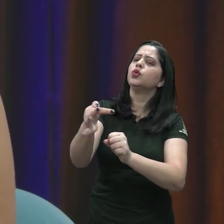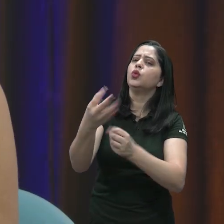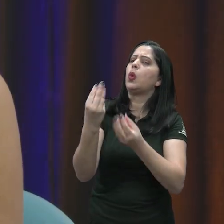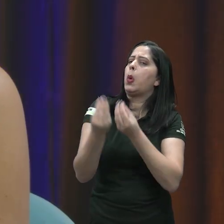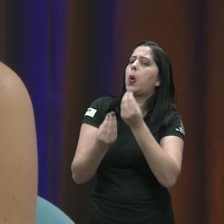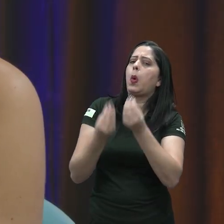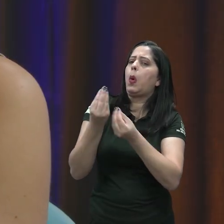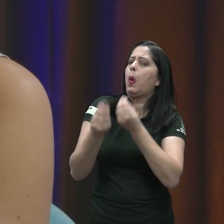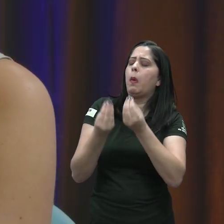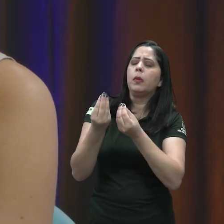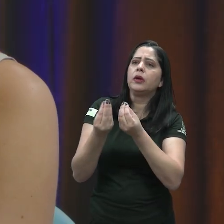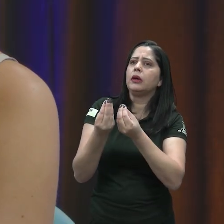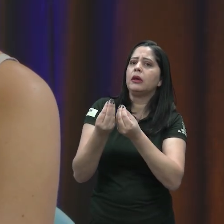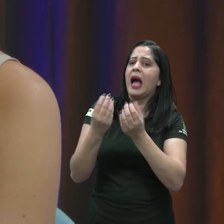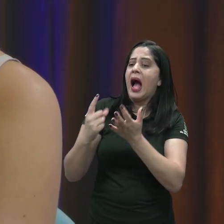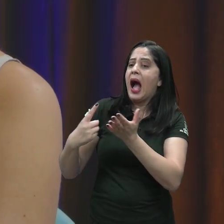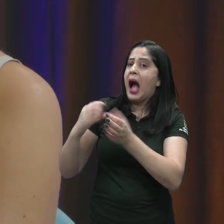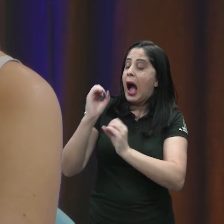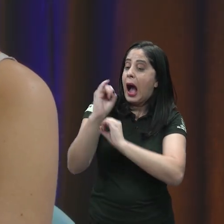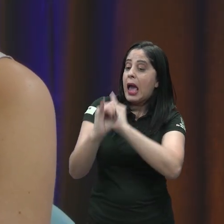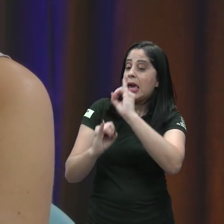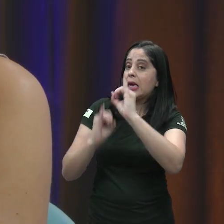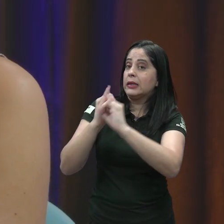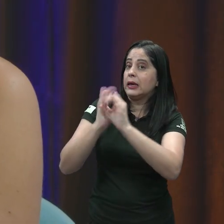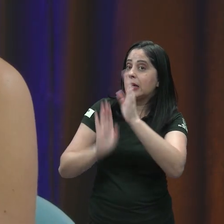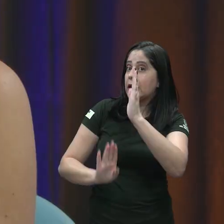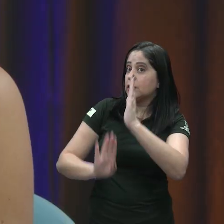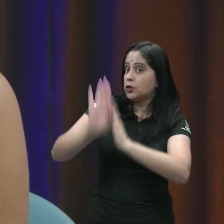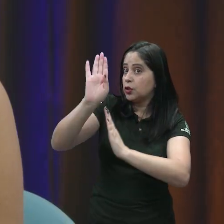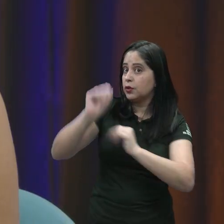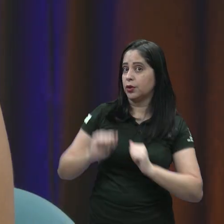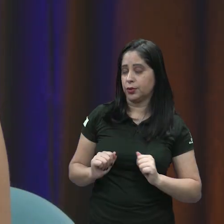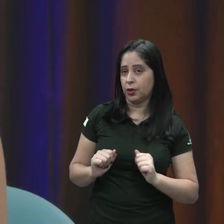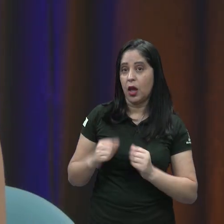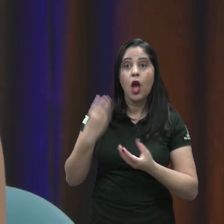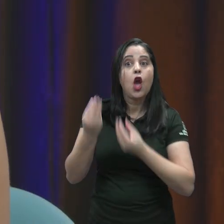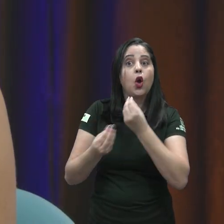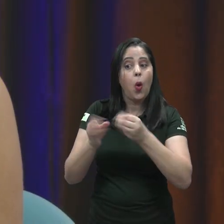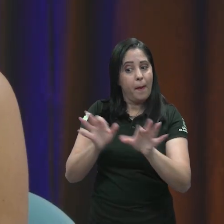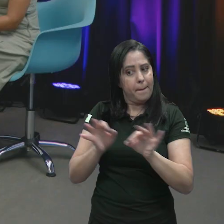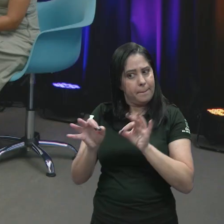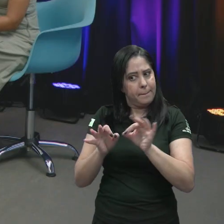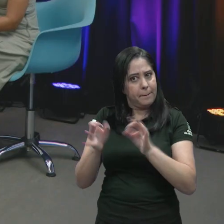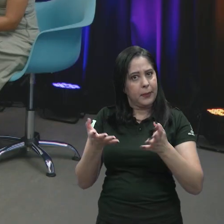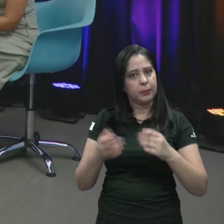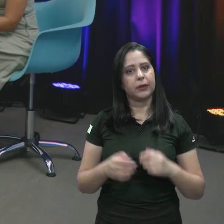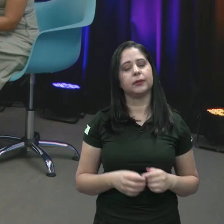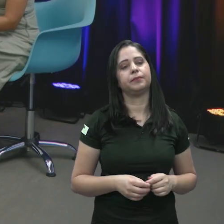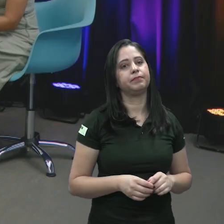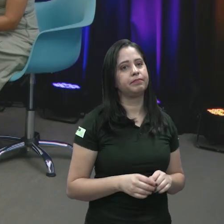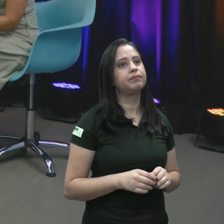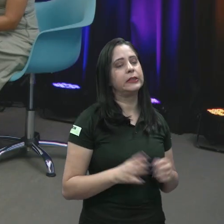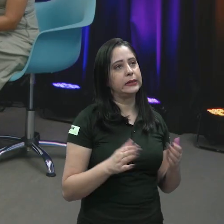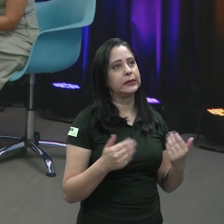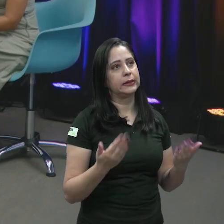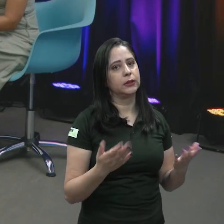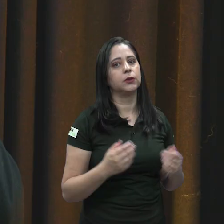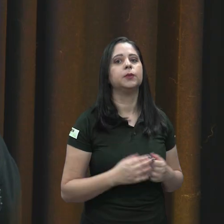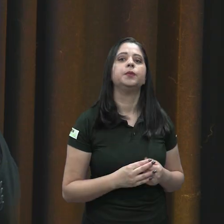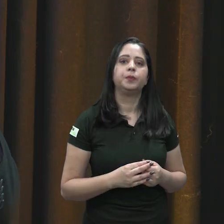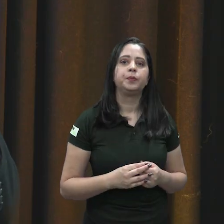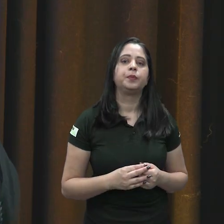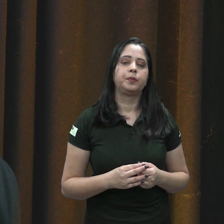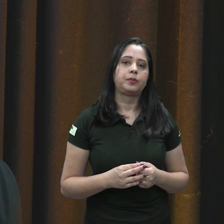esse movimento. E o que as pessoas podem fazer para se preparar para esse novo caminho? Bem, vamos lá. Eu acredito